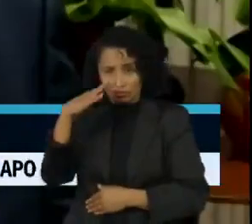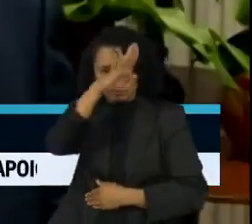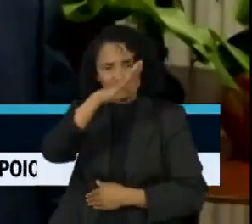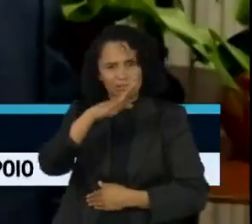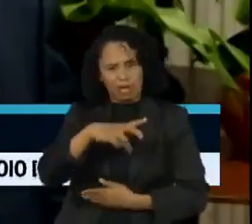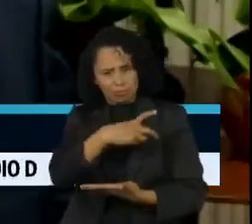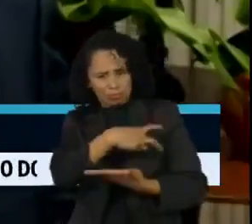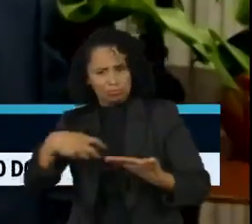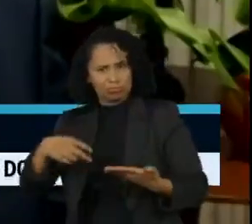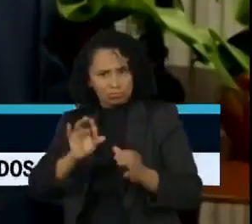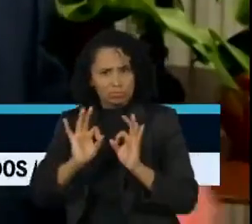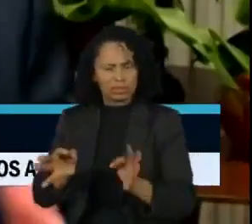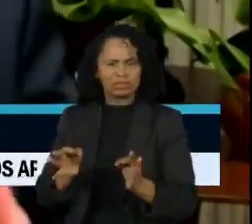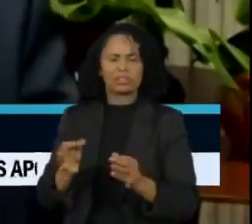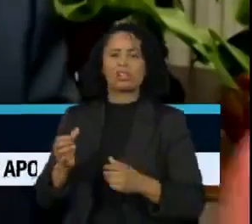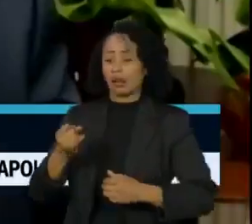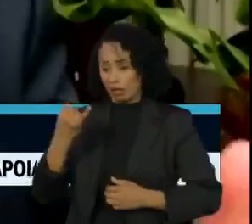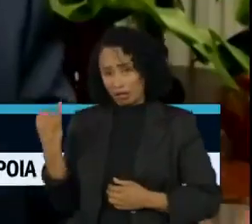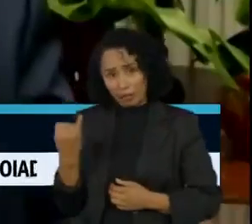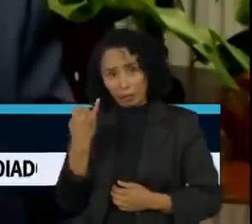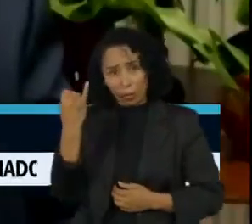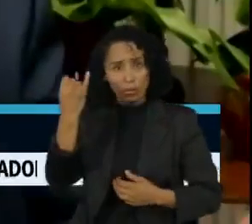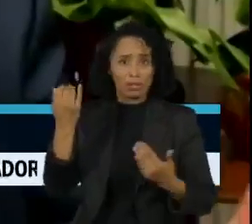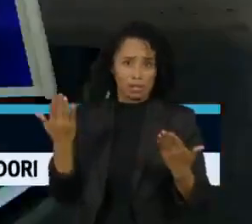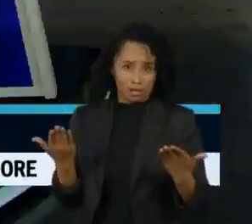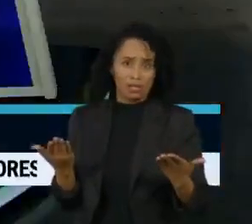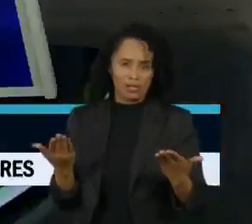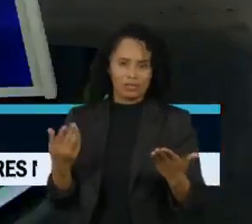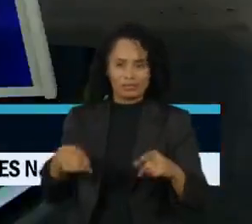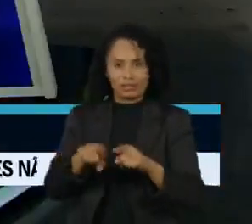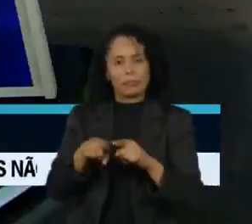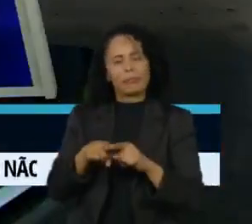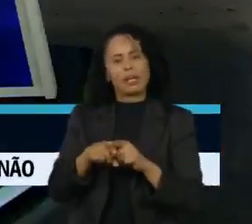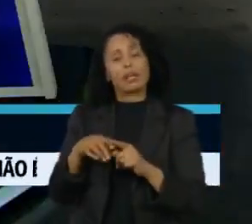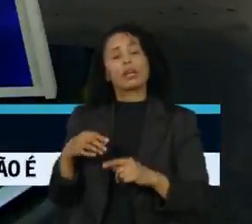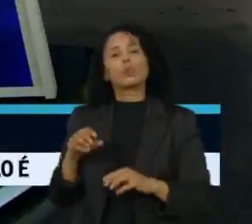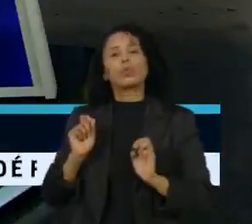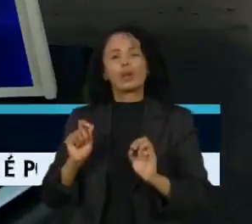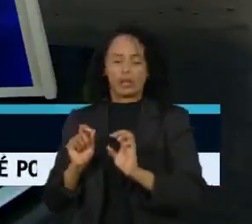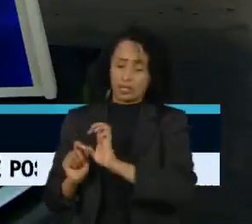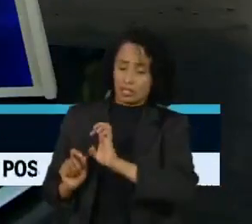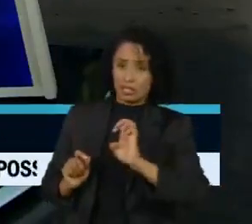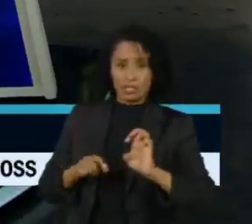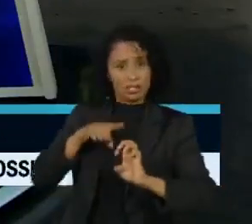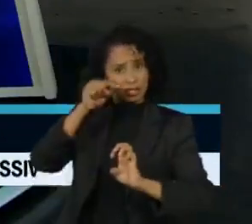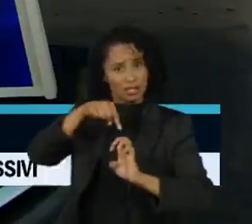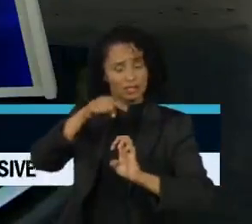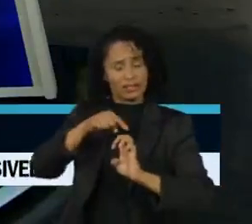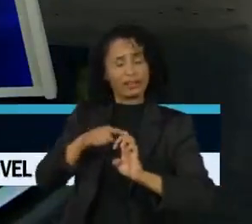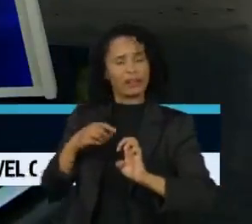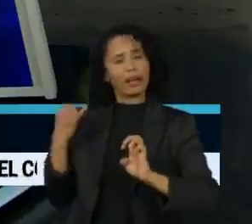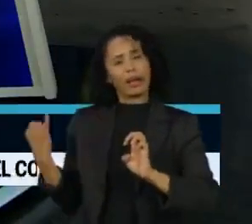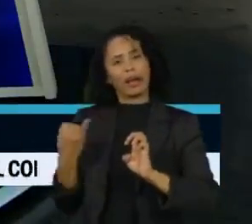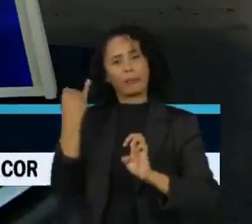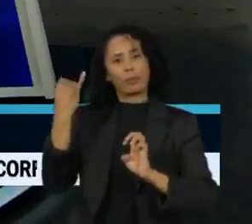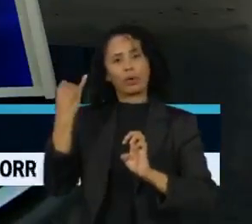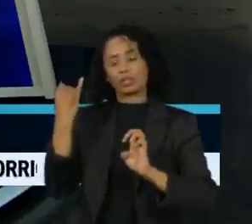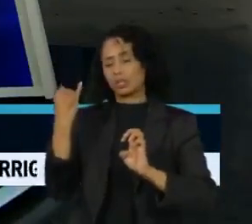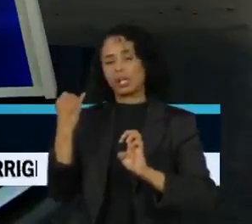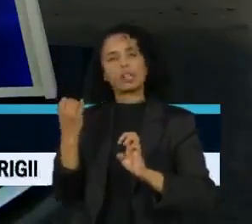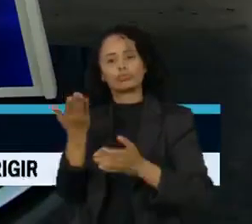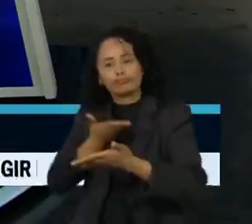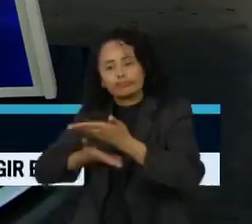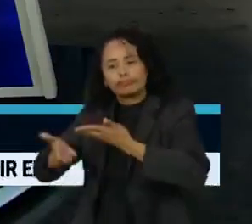essa importância. É claro que é difícil a uma parte da esquerda, né, que ela vá ao mesmo ato junto com grupos que,